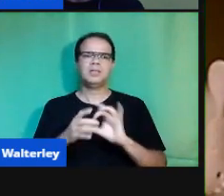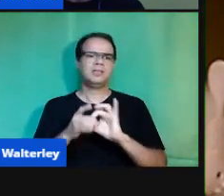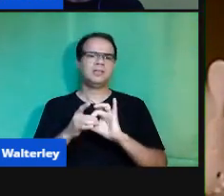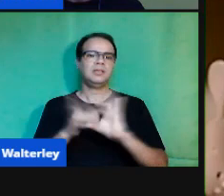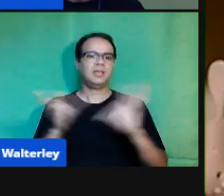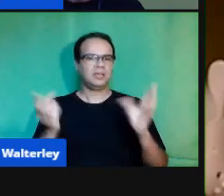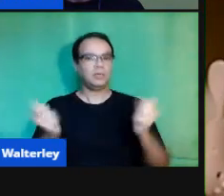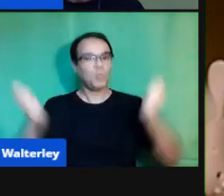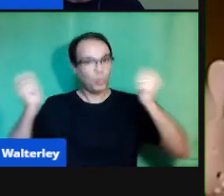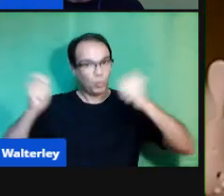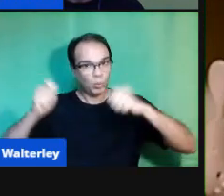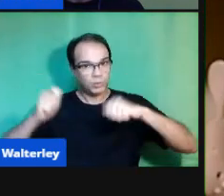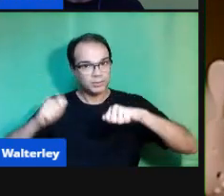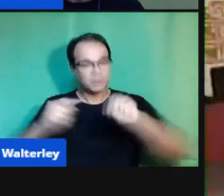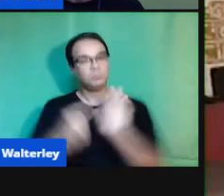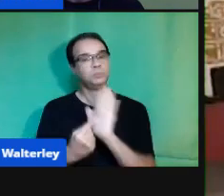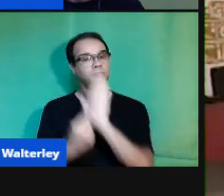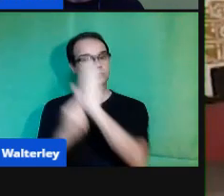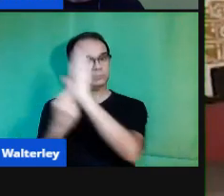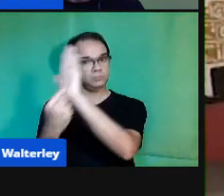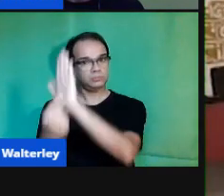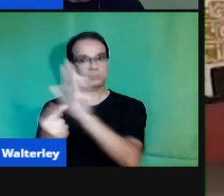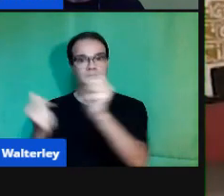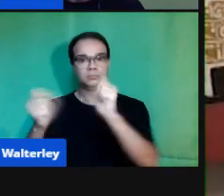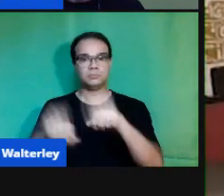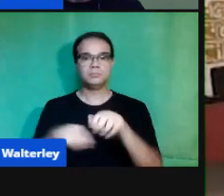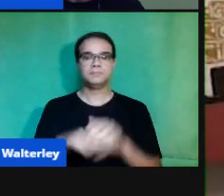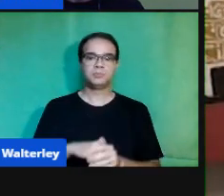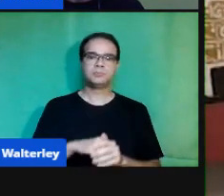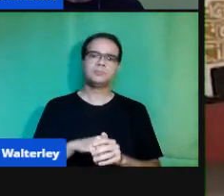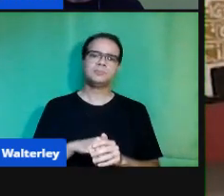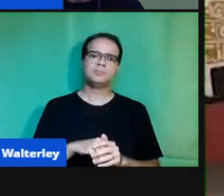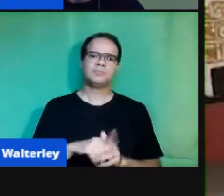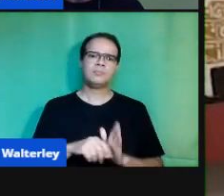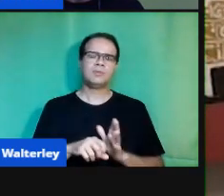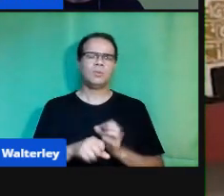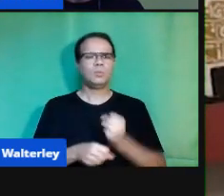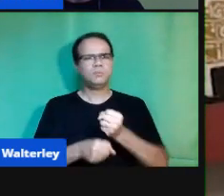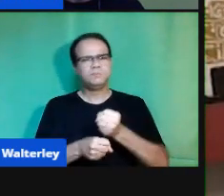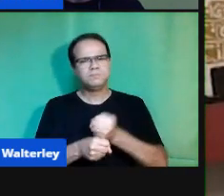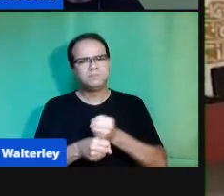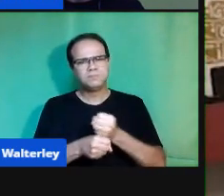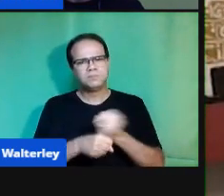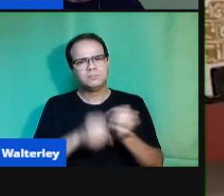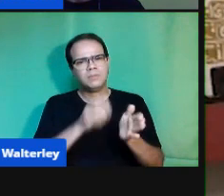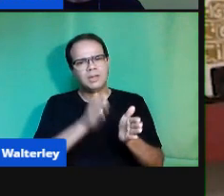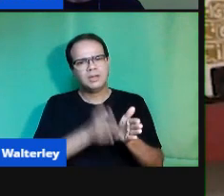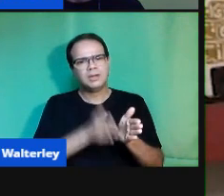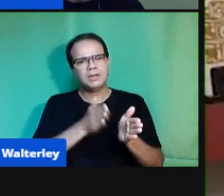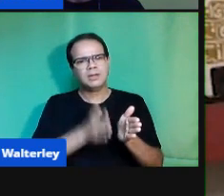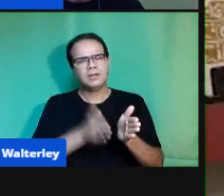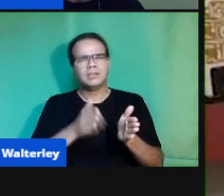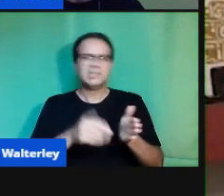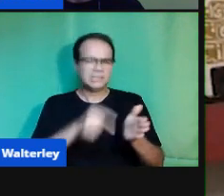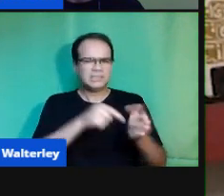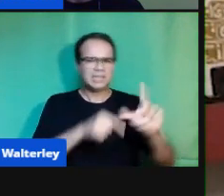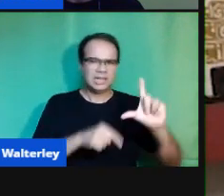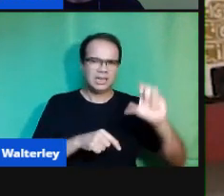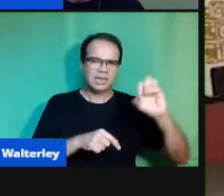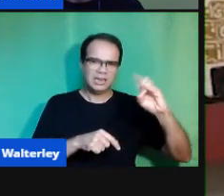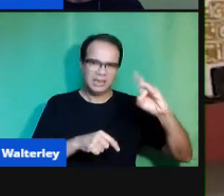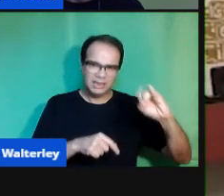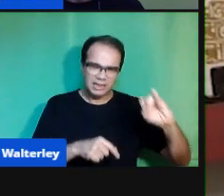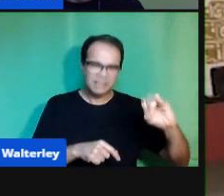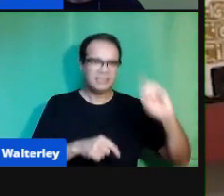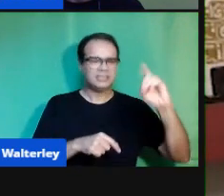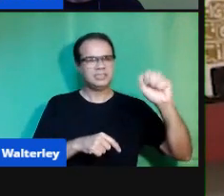gente mostrar o trabalho. De tantos anos, né? A gente vê que, desde a Lídia Baiza, Frida Kahlo